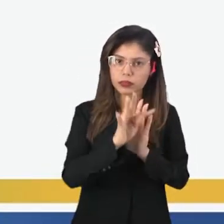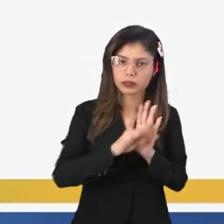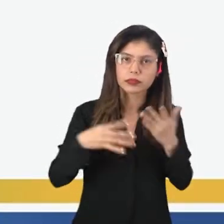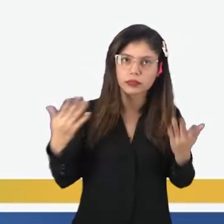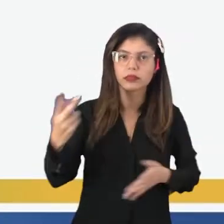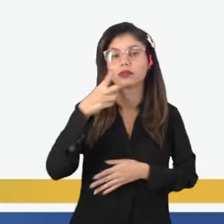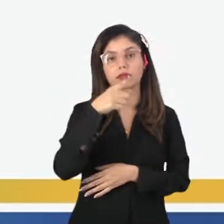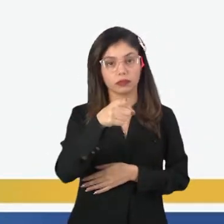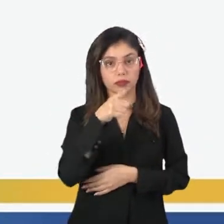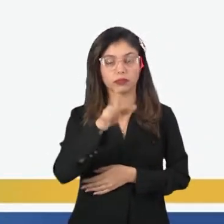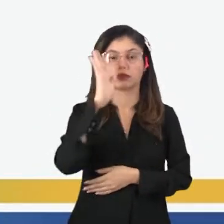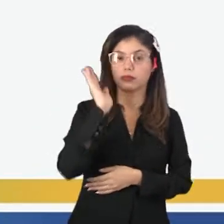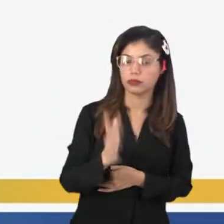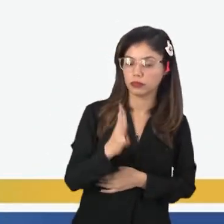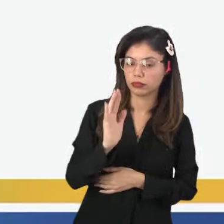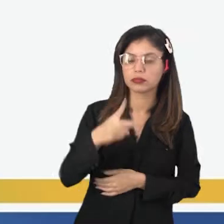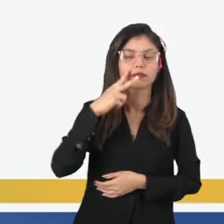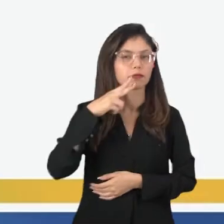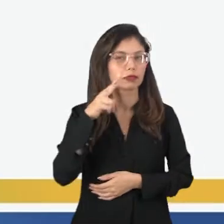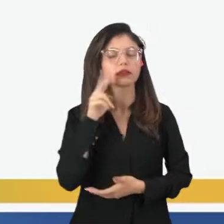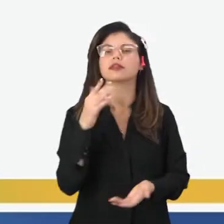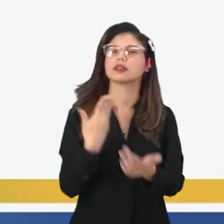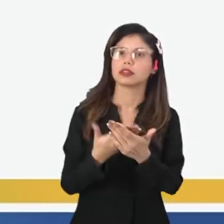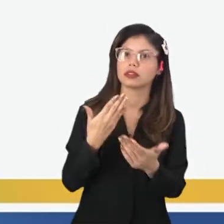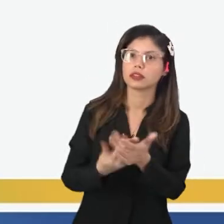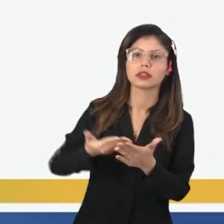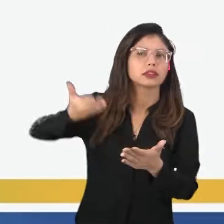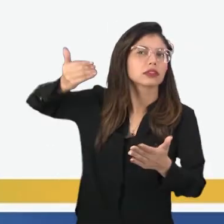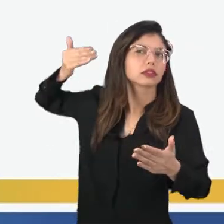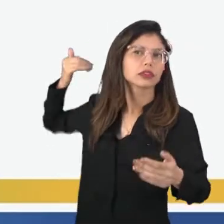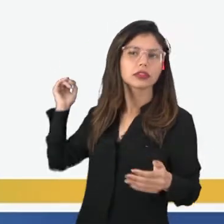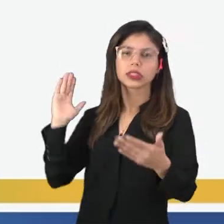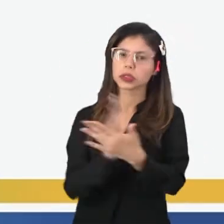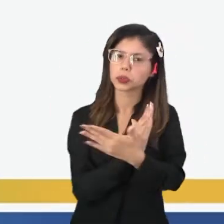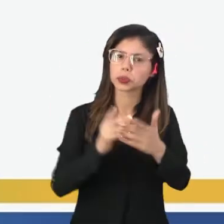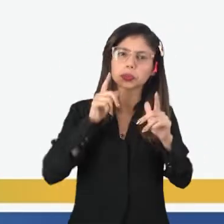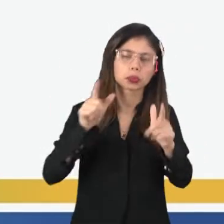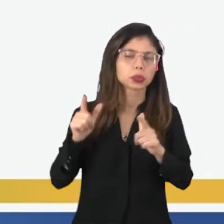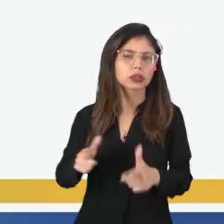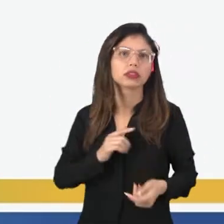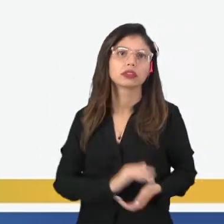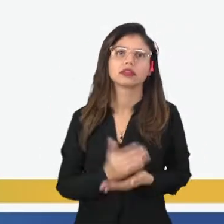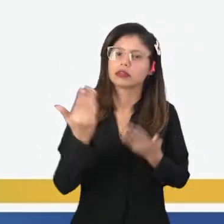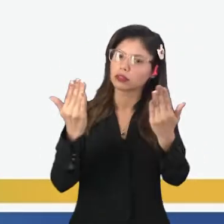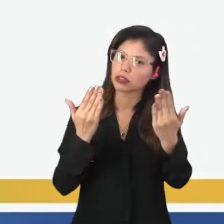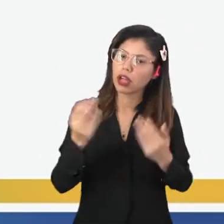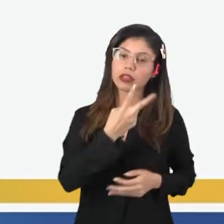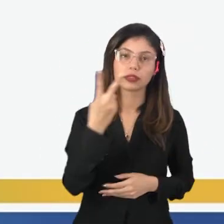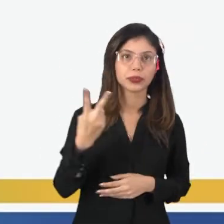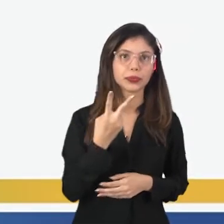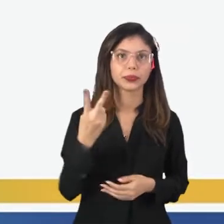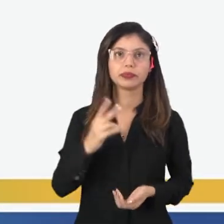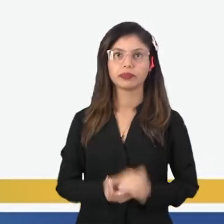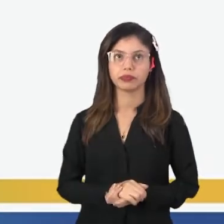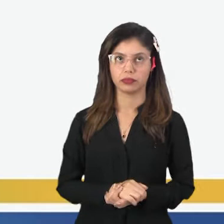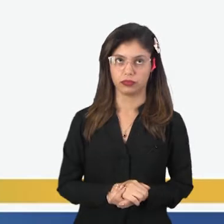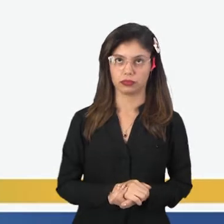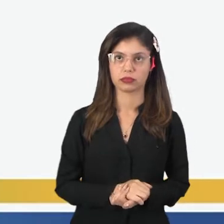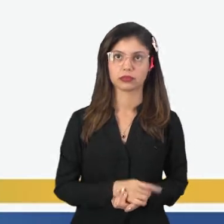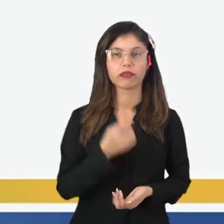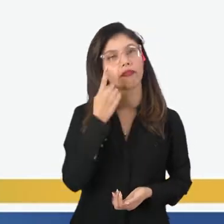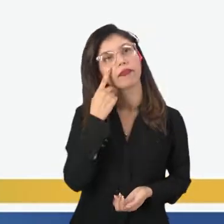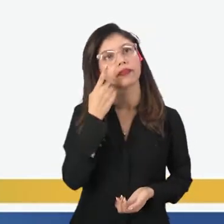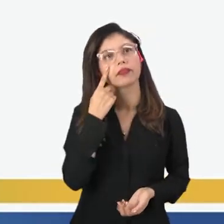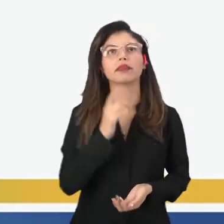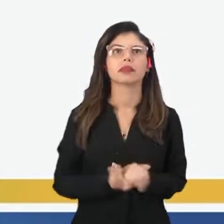textos? Você já as viu antes em algum lugar? O que há em comum entre elas? Olha